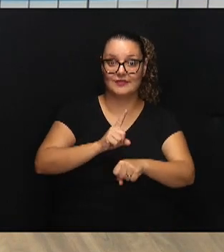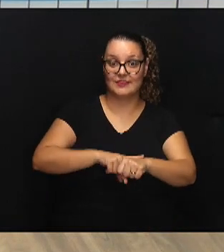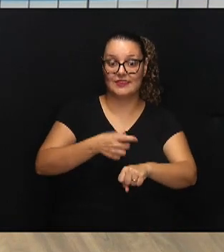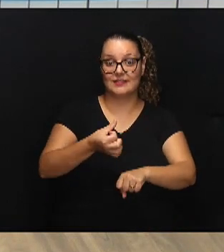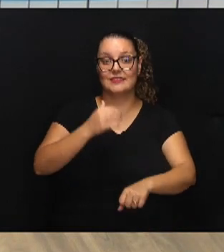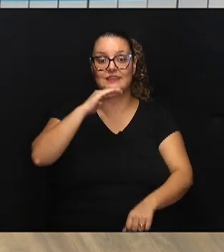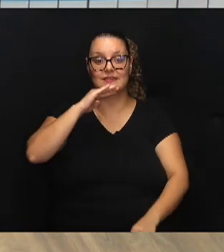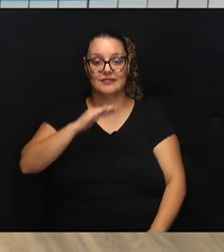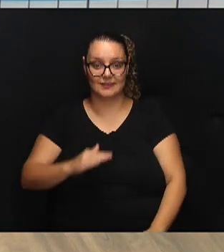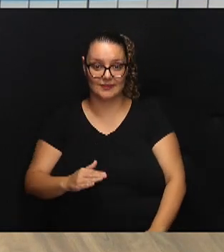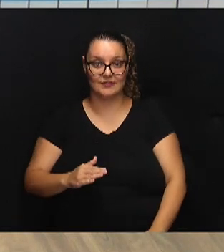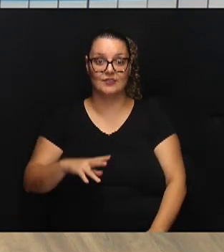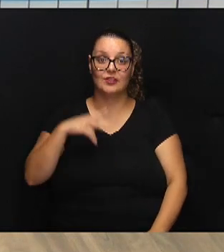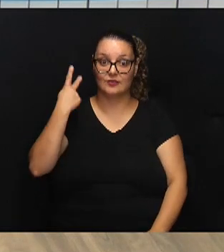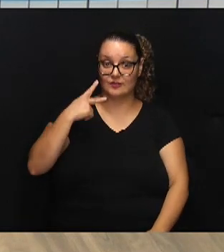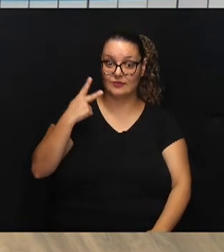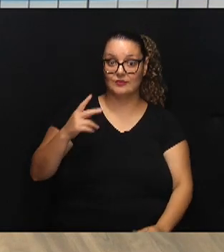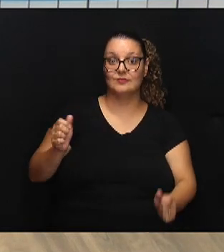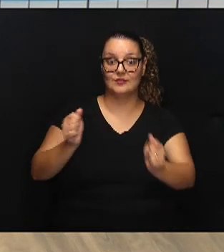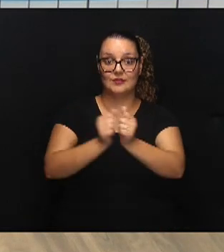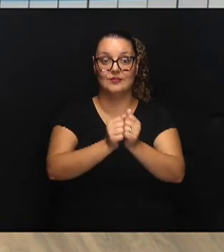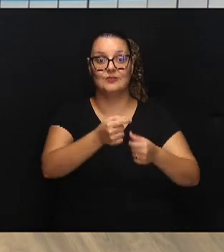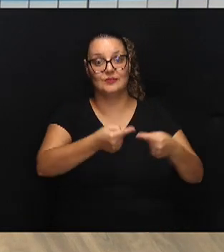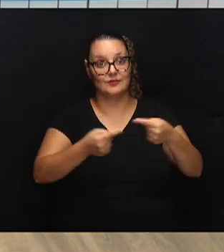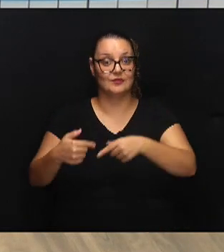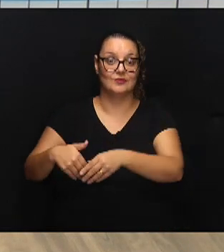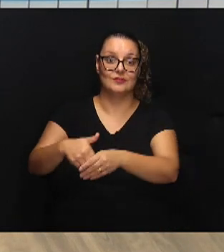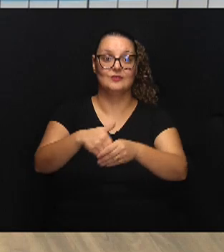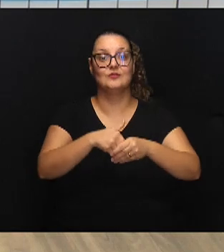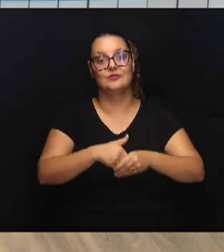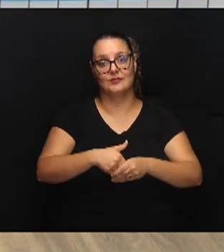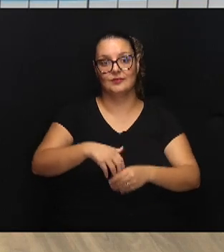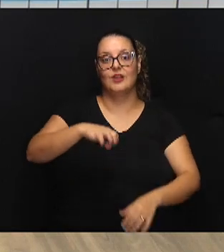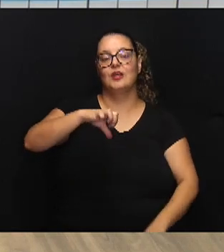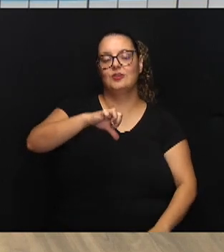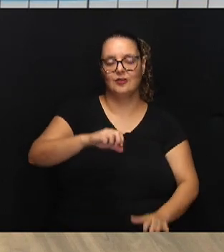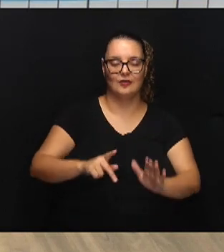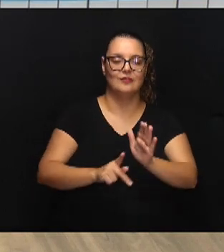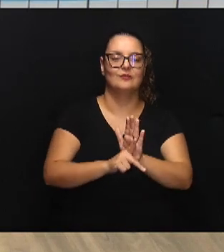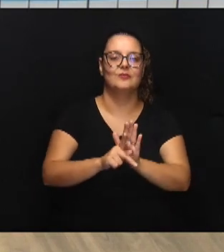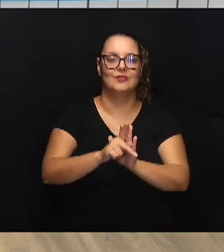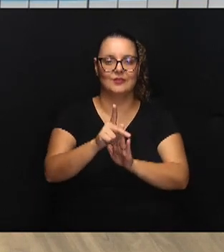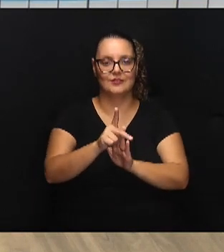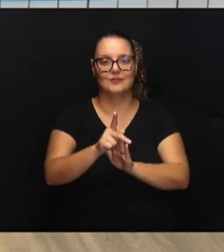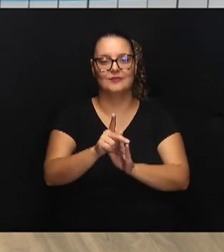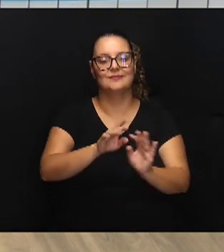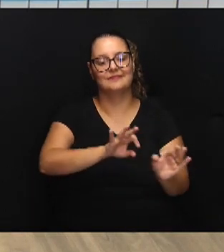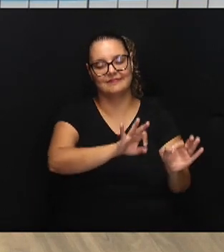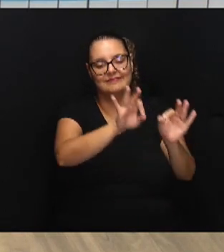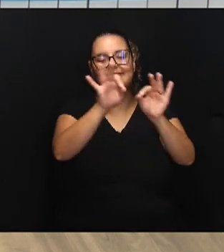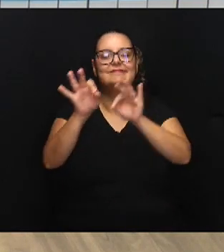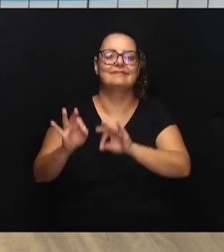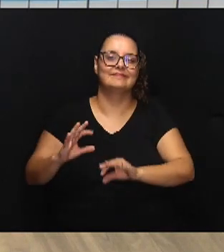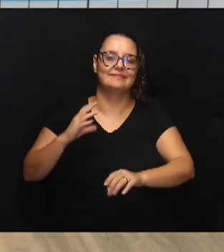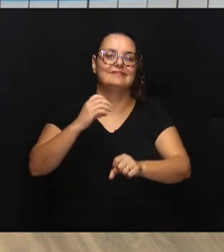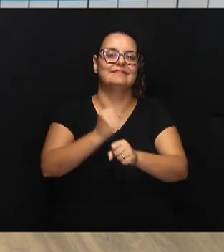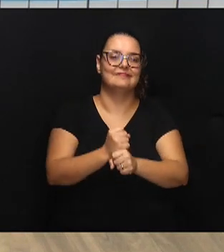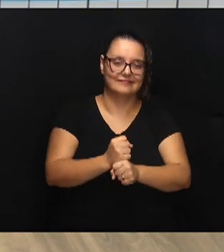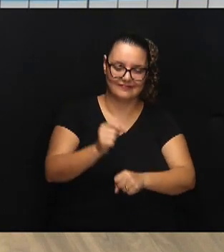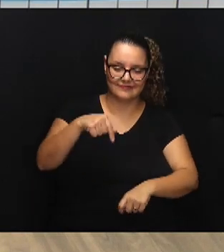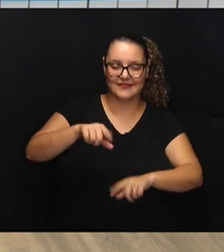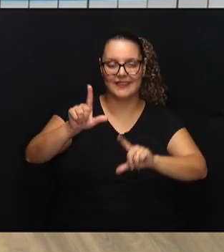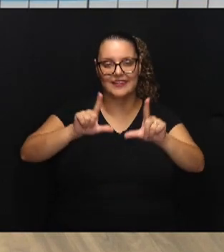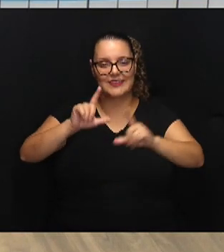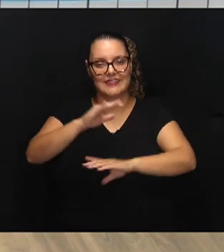da tarde. Os vereadores vão se reunir para discutir e votar 9 projetos e você acompanha na íntegra tudo aqui